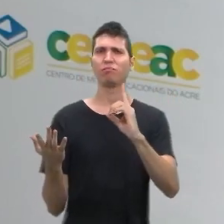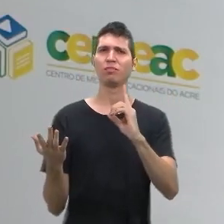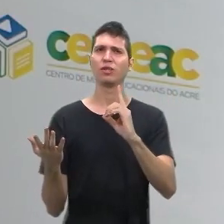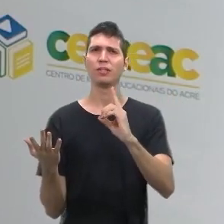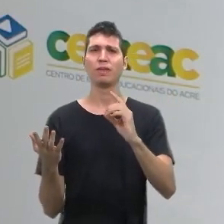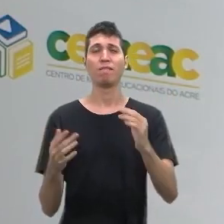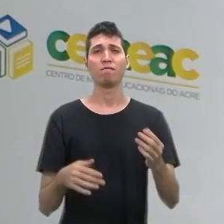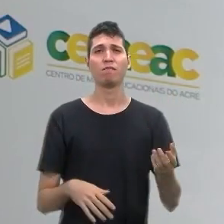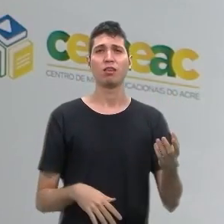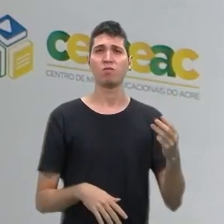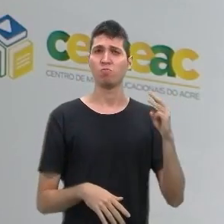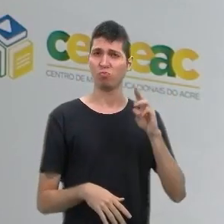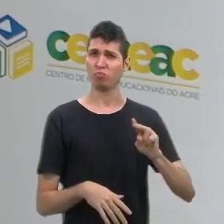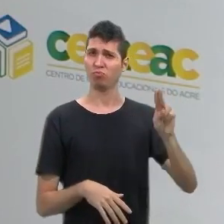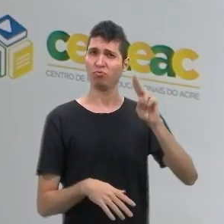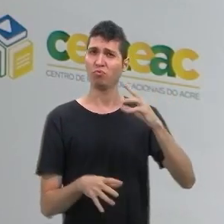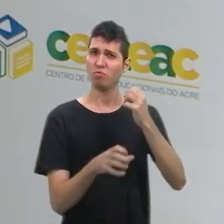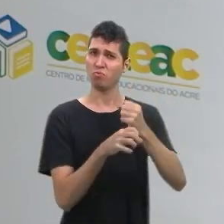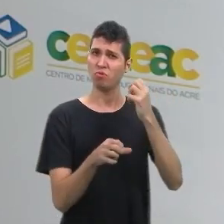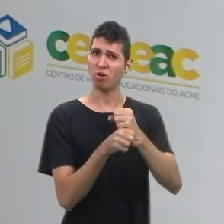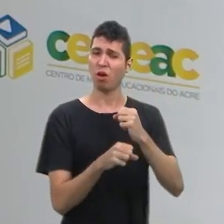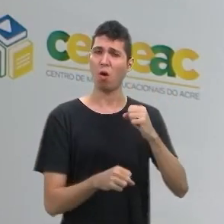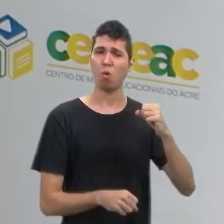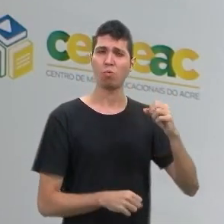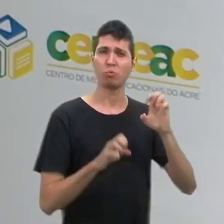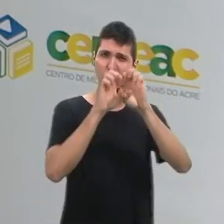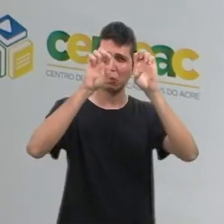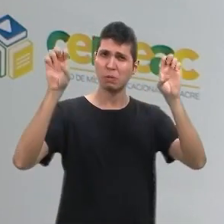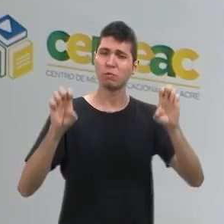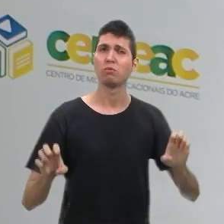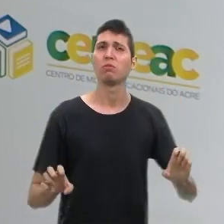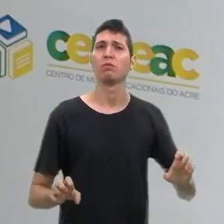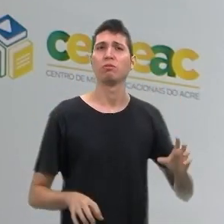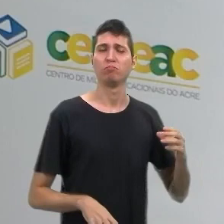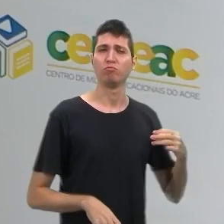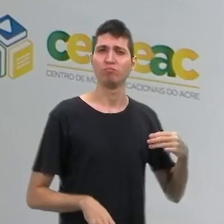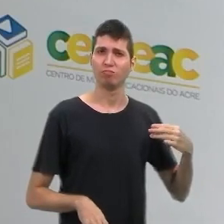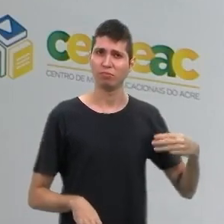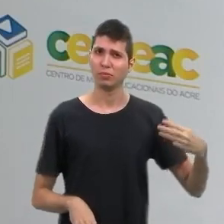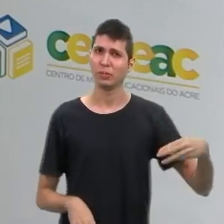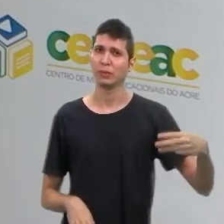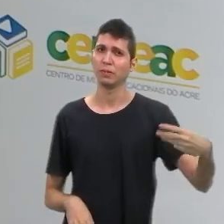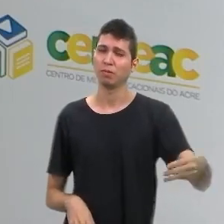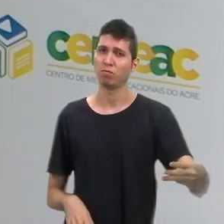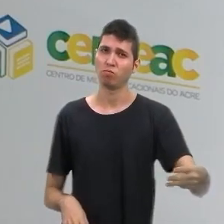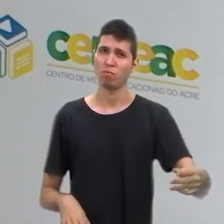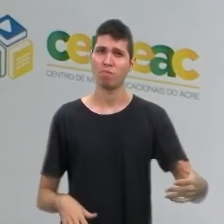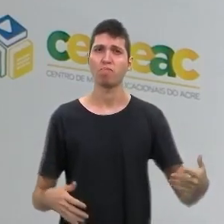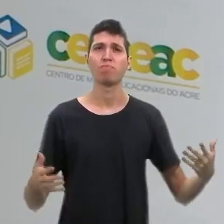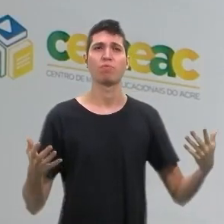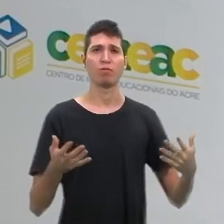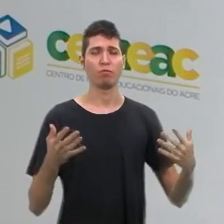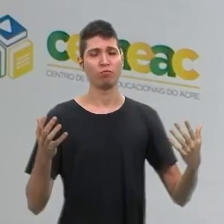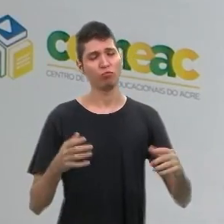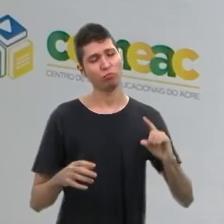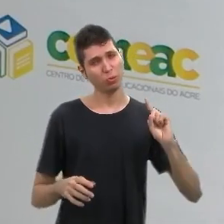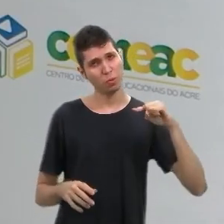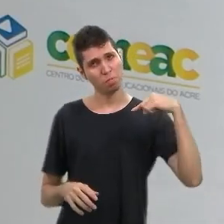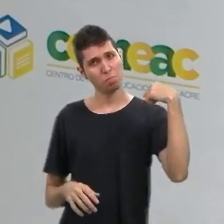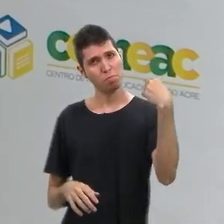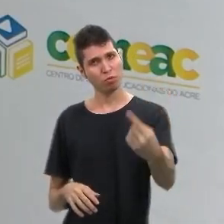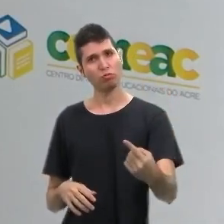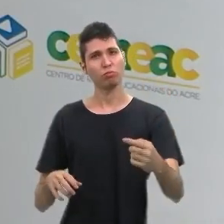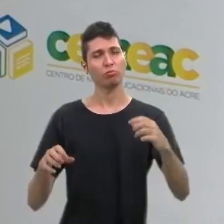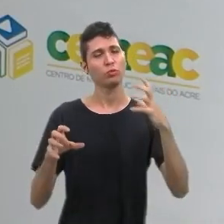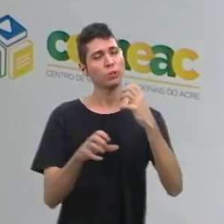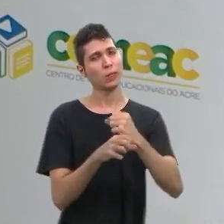ideia da moda eu nem precisaria calcular a mediana, tá? Gente, a gente vai agora para o próximo problema. E a gente já viu o item principal, que é trabalhar a ideia de